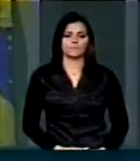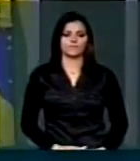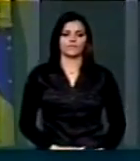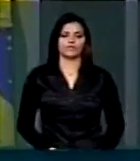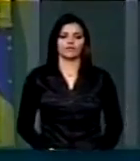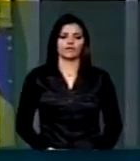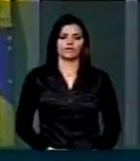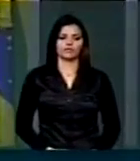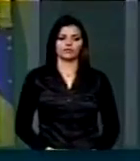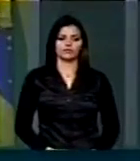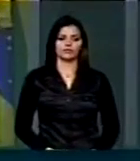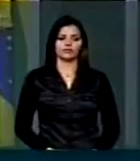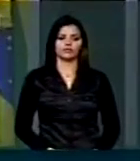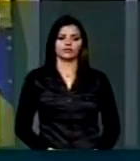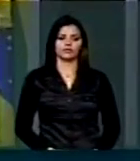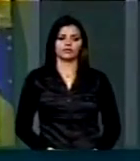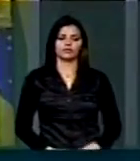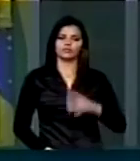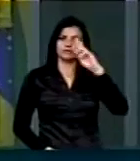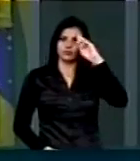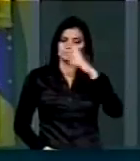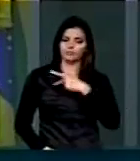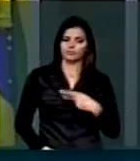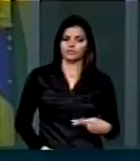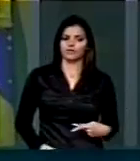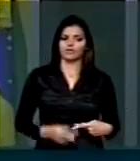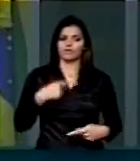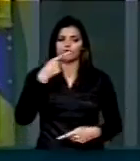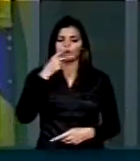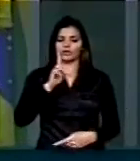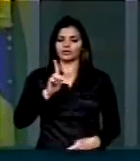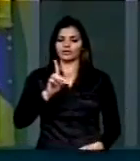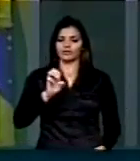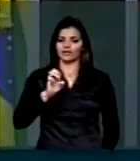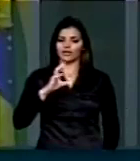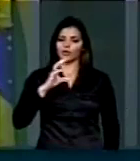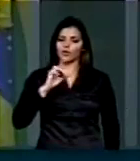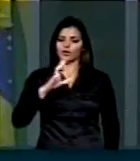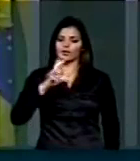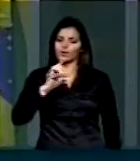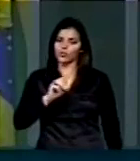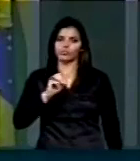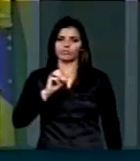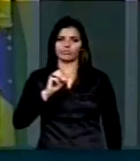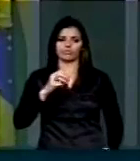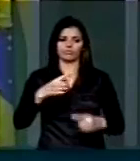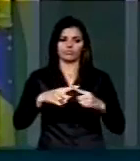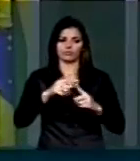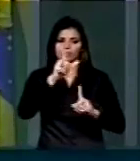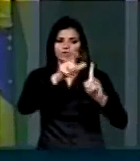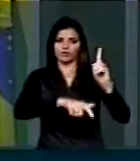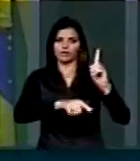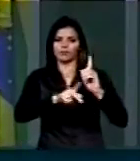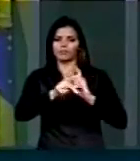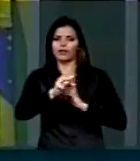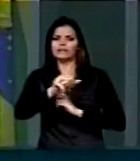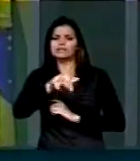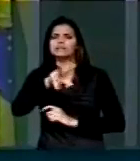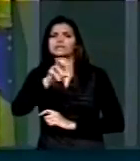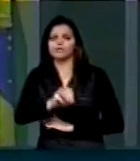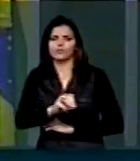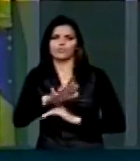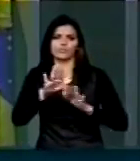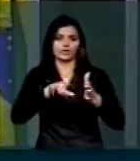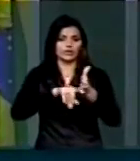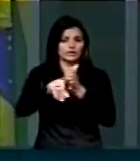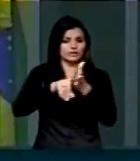Senhor presidente, eu vou entrar na questão do decoro, o parlamento como sujeito passivo. Ao examinarmos